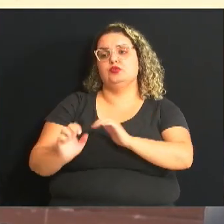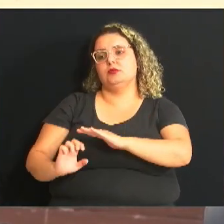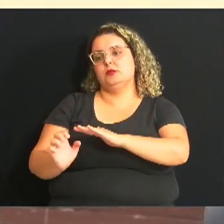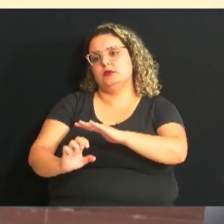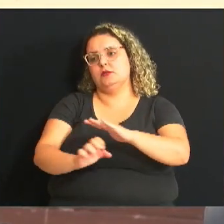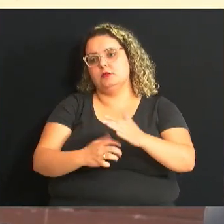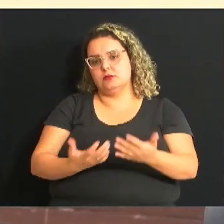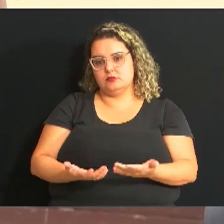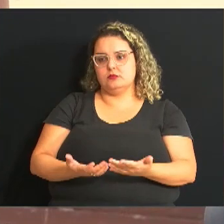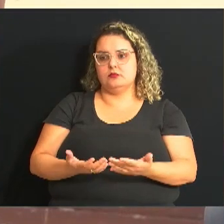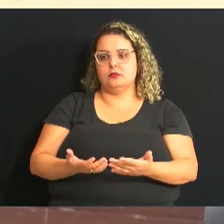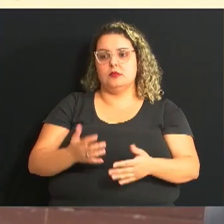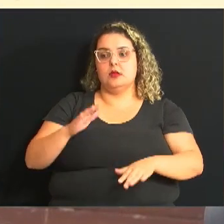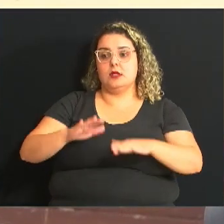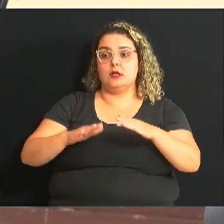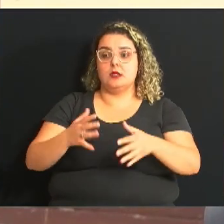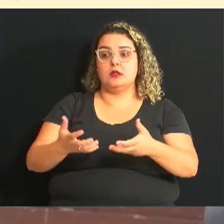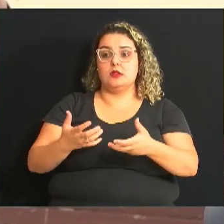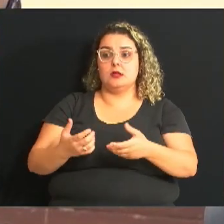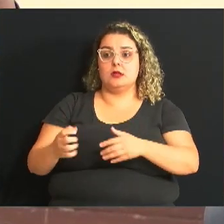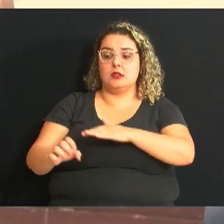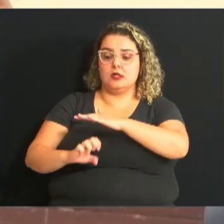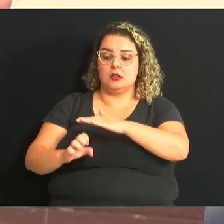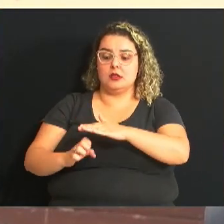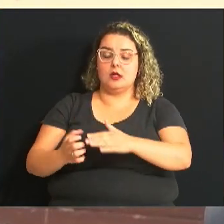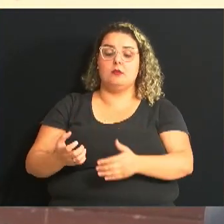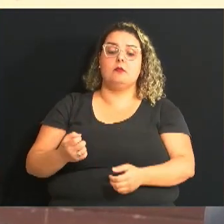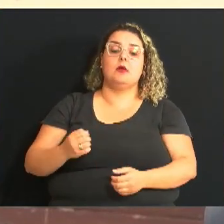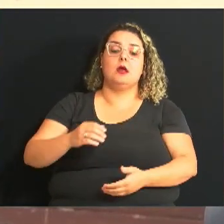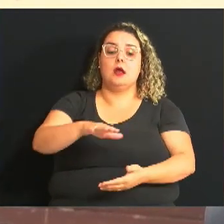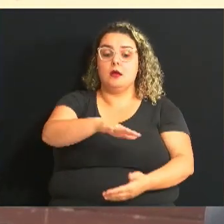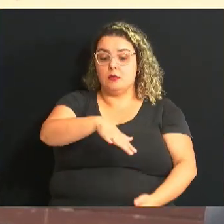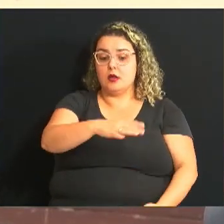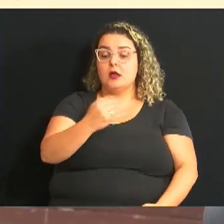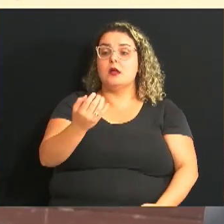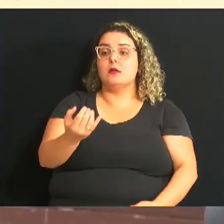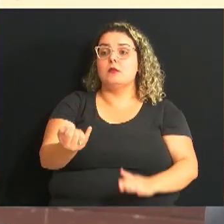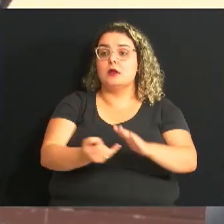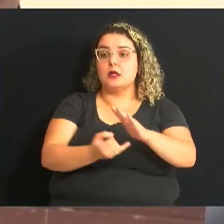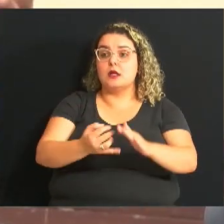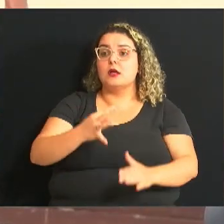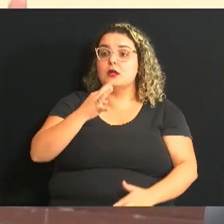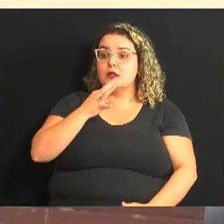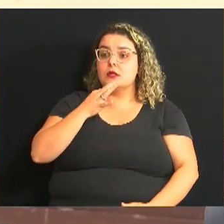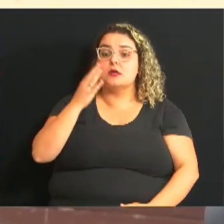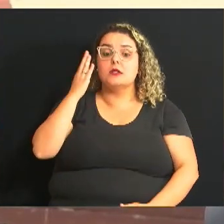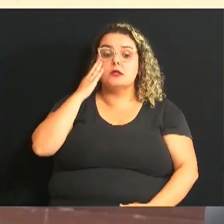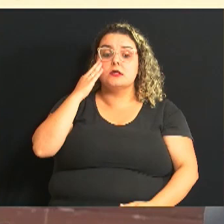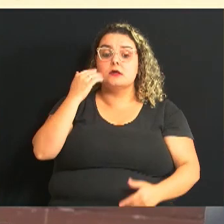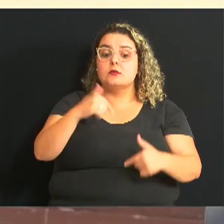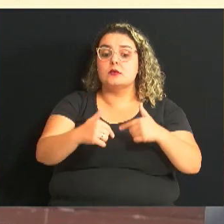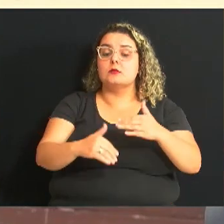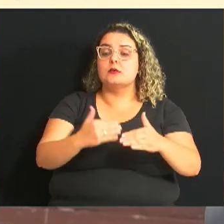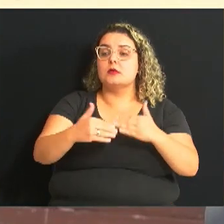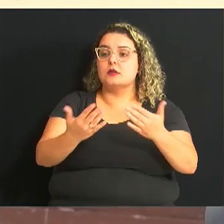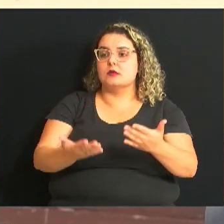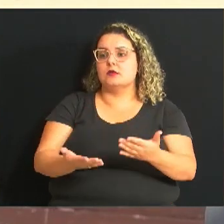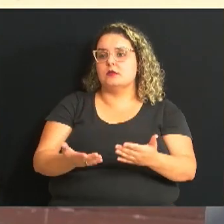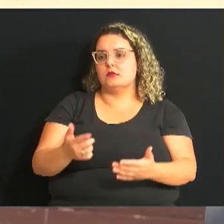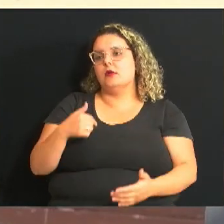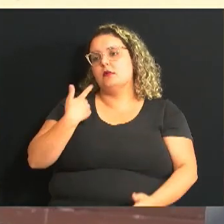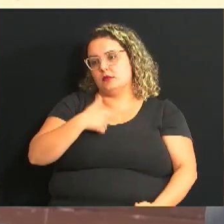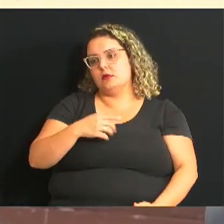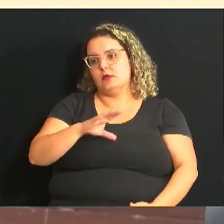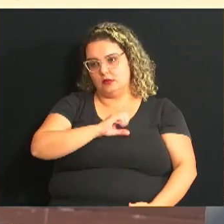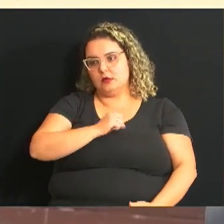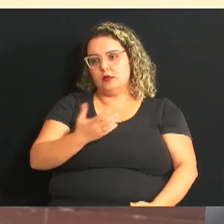vezes, ela quer destinar para aquela entidade que ela conhece, ela sabe o trabalho que é desenvolvido. Como a gente também gosta, né?